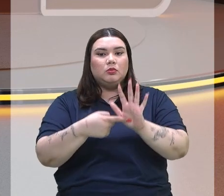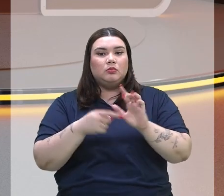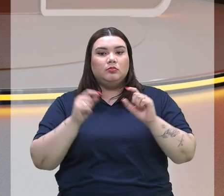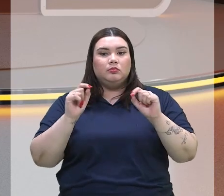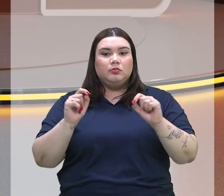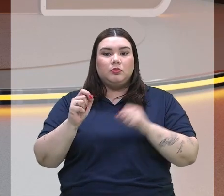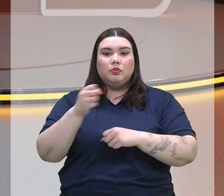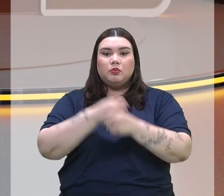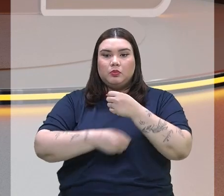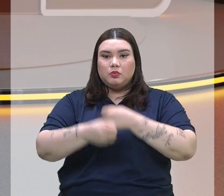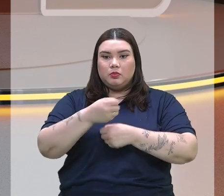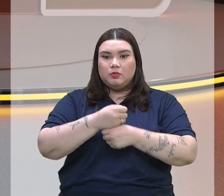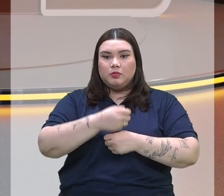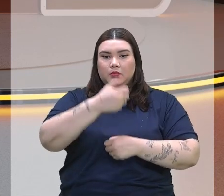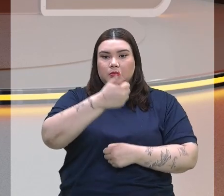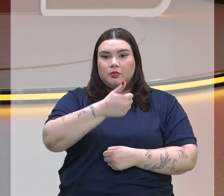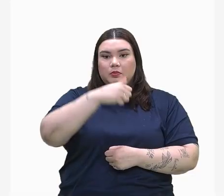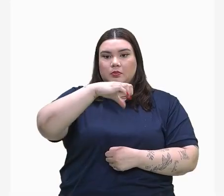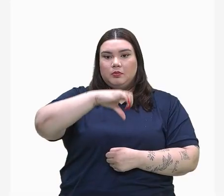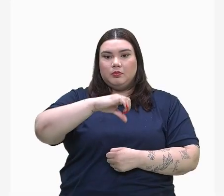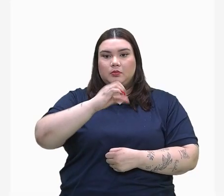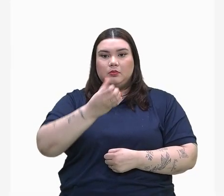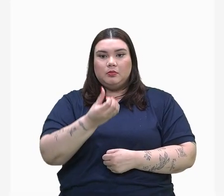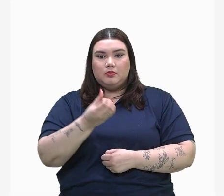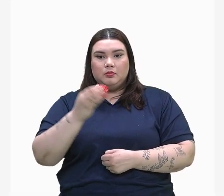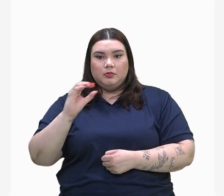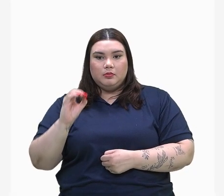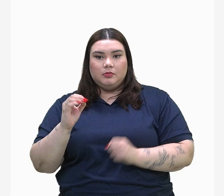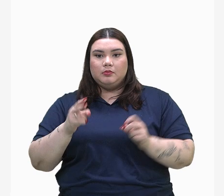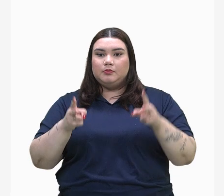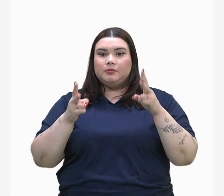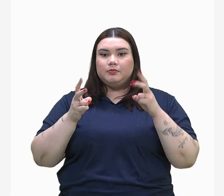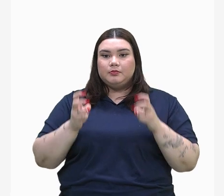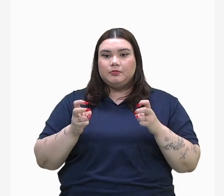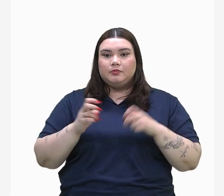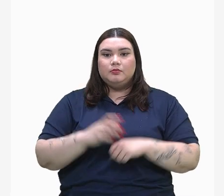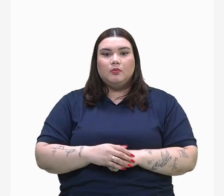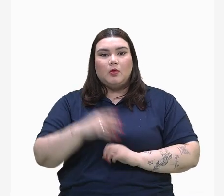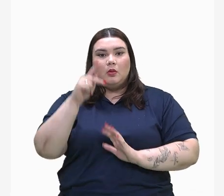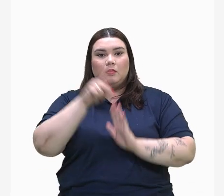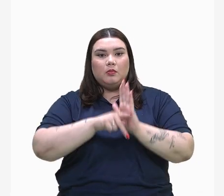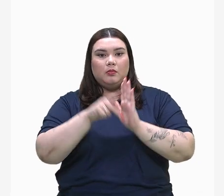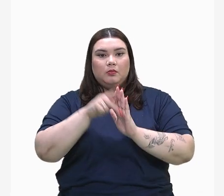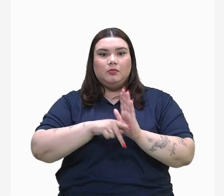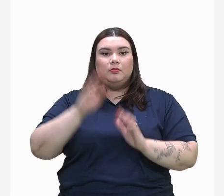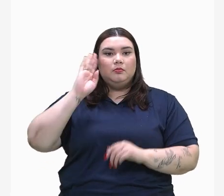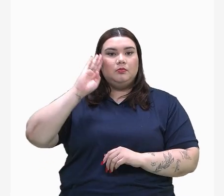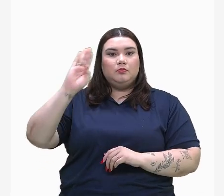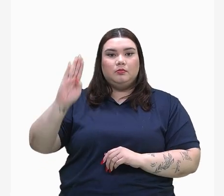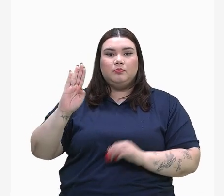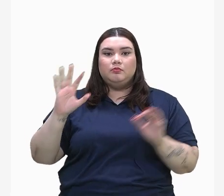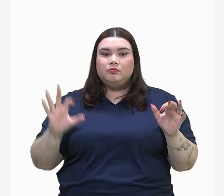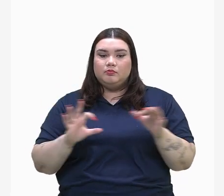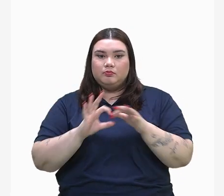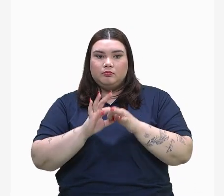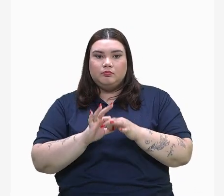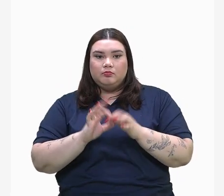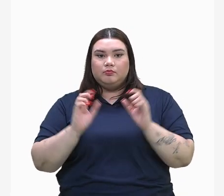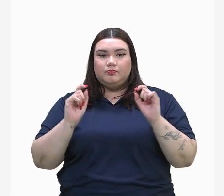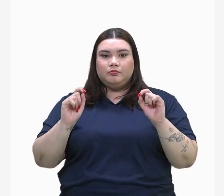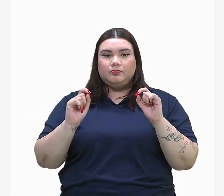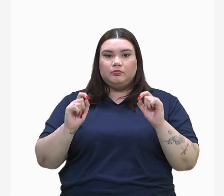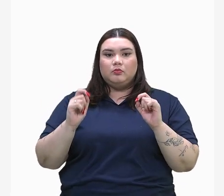em 1960, olha só, a gente observa que os projetos principalmente ligados ao quê?